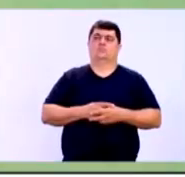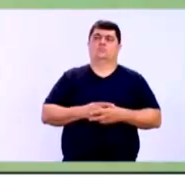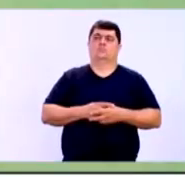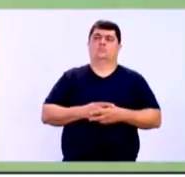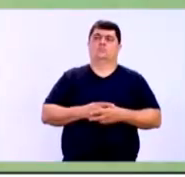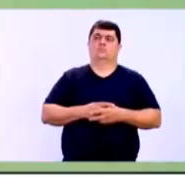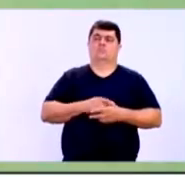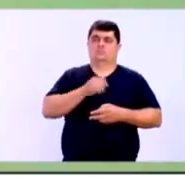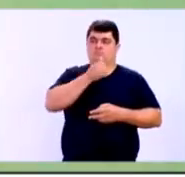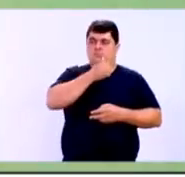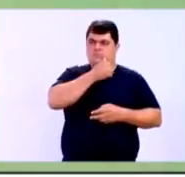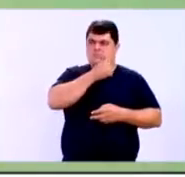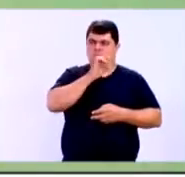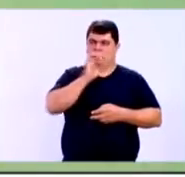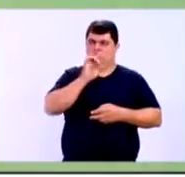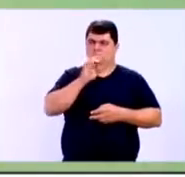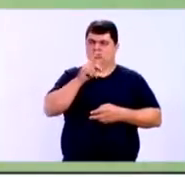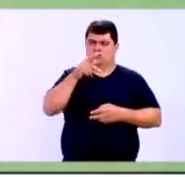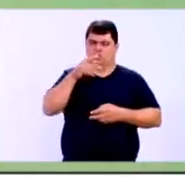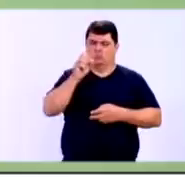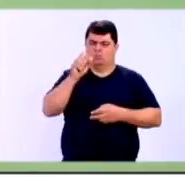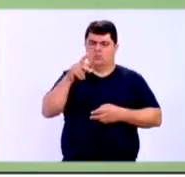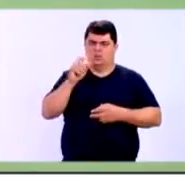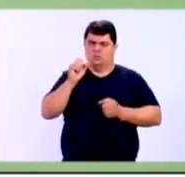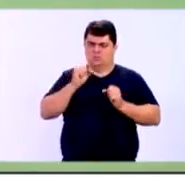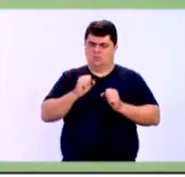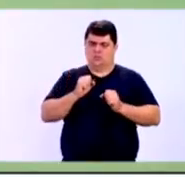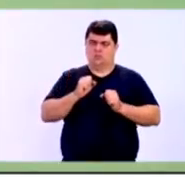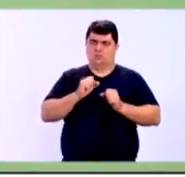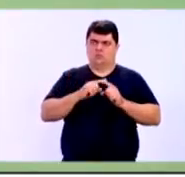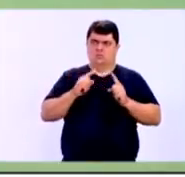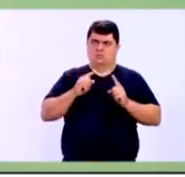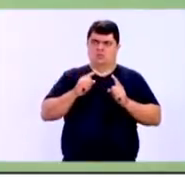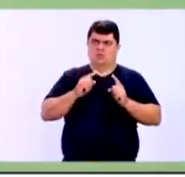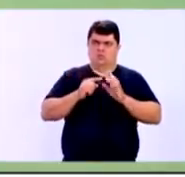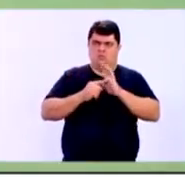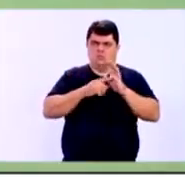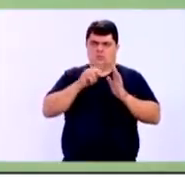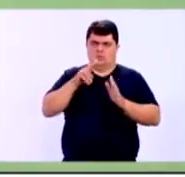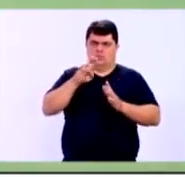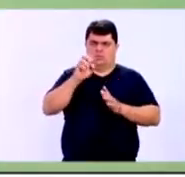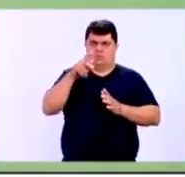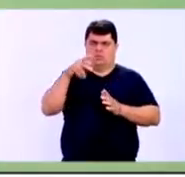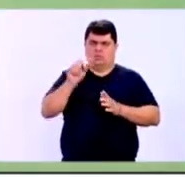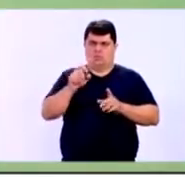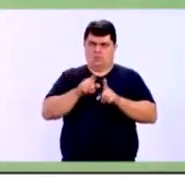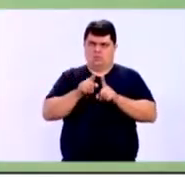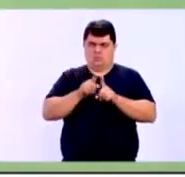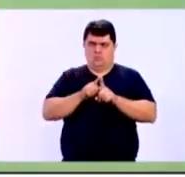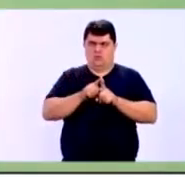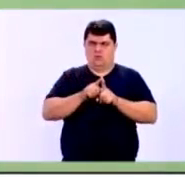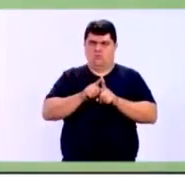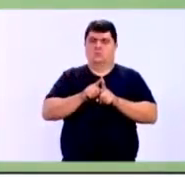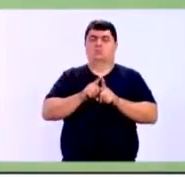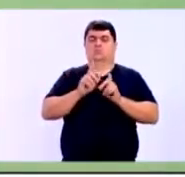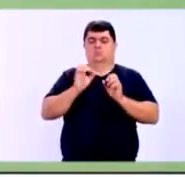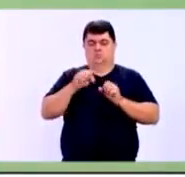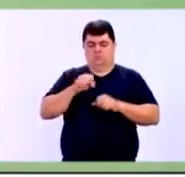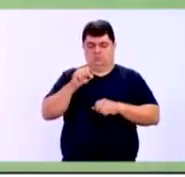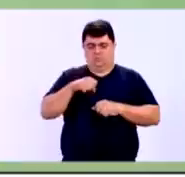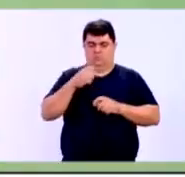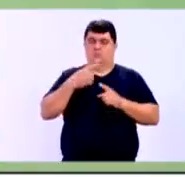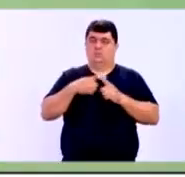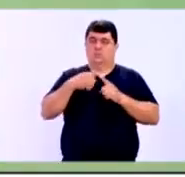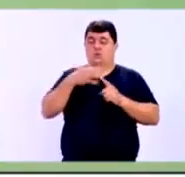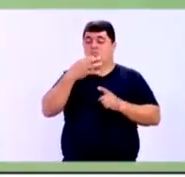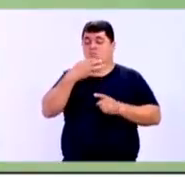Professor, o senhor disse que é só o PEPS e MPM que pode, mas o senhor vai apresentar o WEPS e o preço médio fixo? Sim, para quê? Para